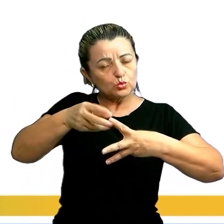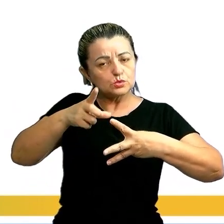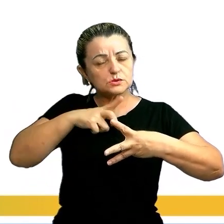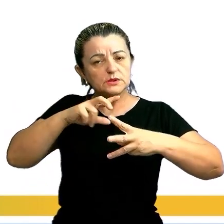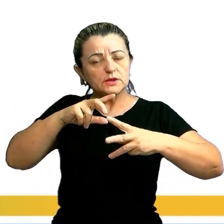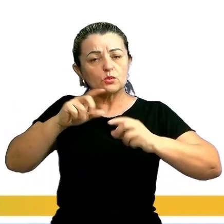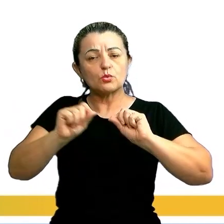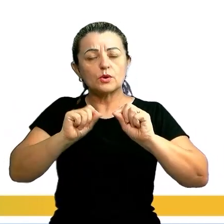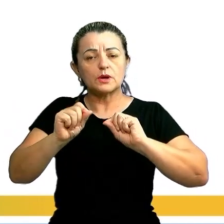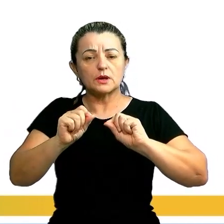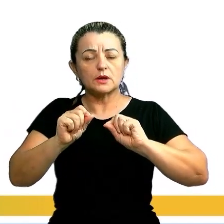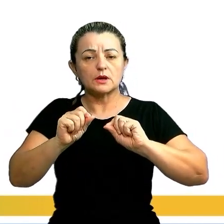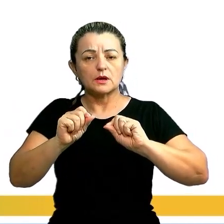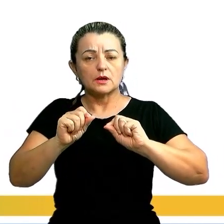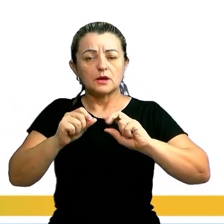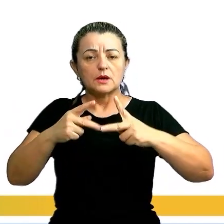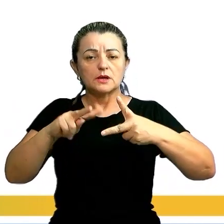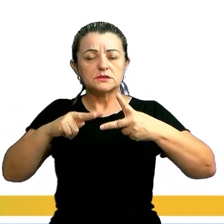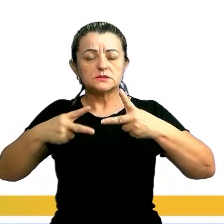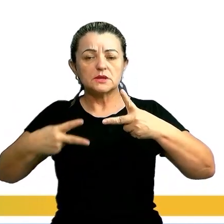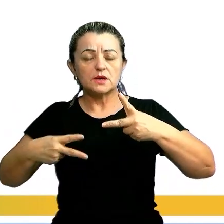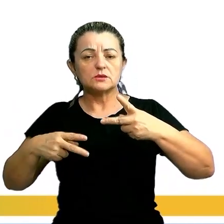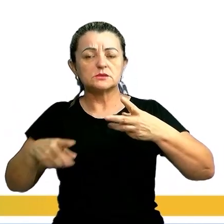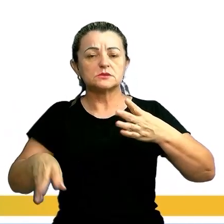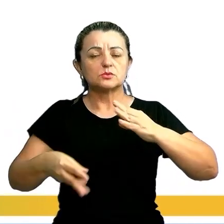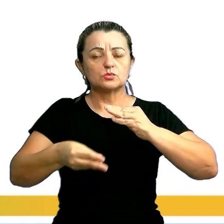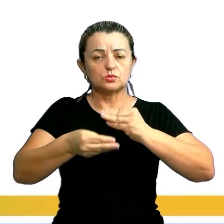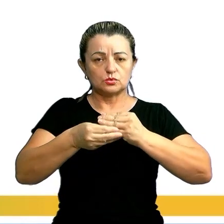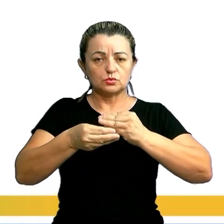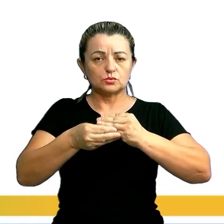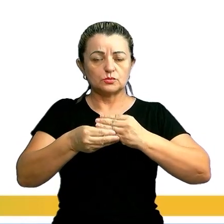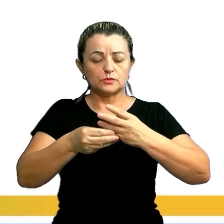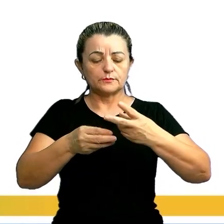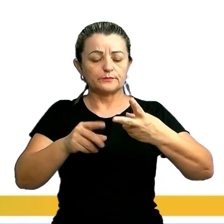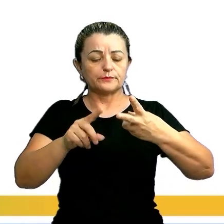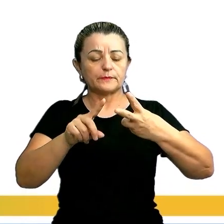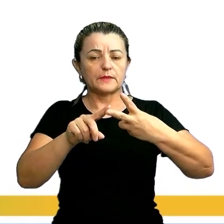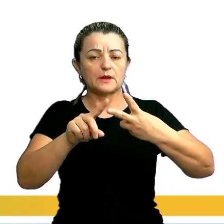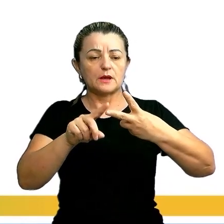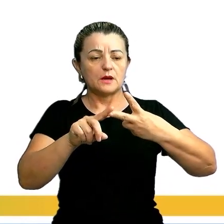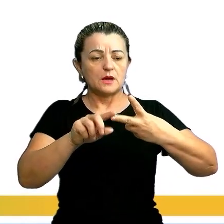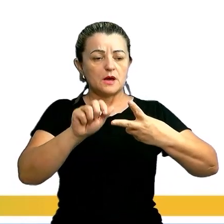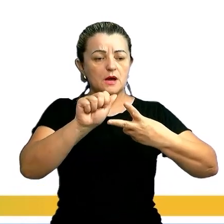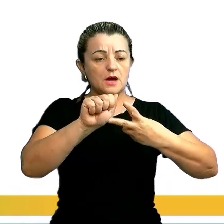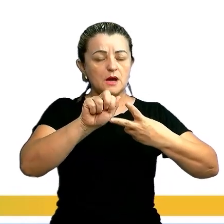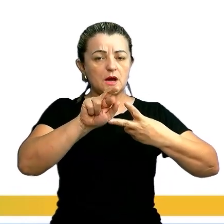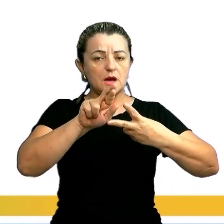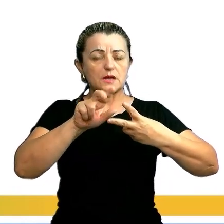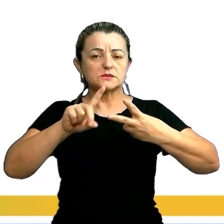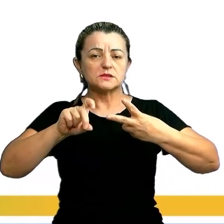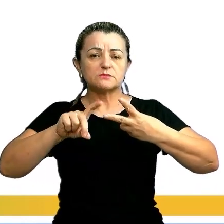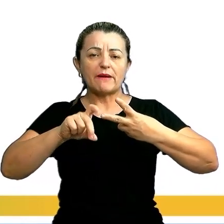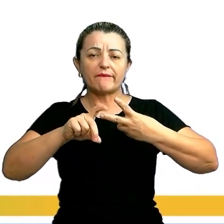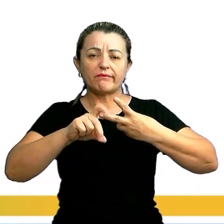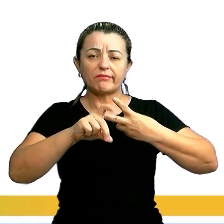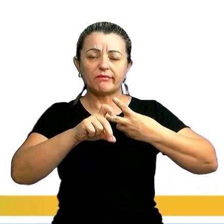possuem núcleo. Domínio árquea, que são as arqueobactérias, que parece